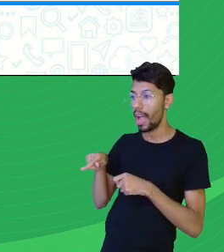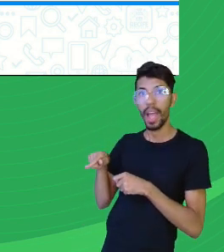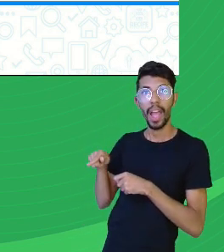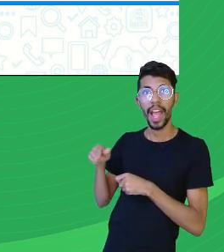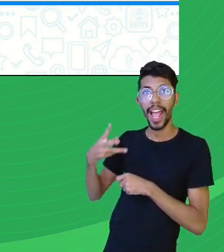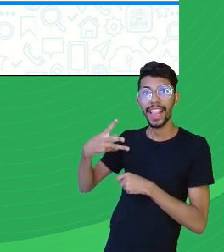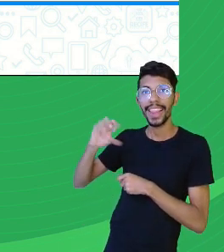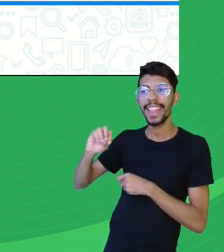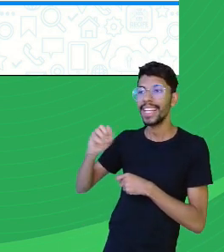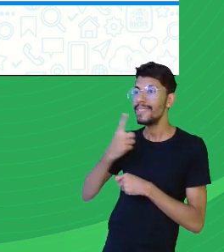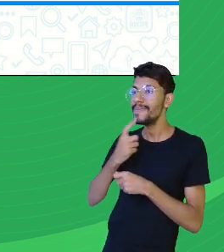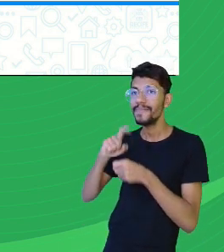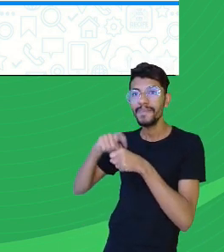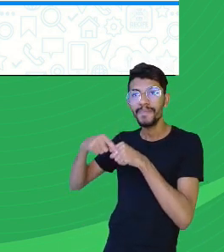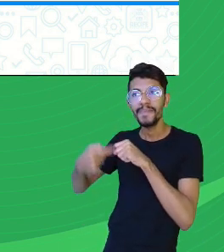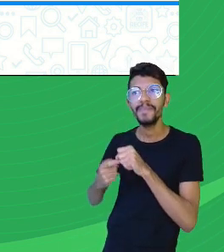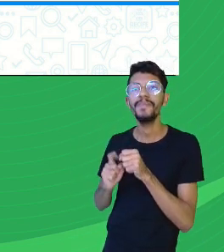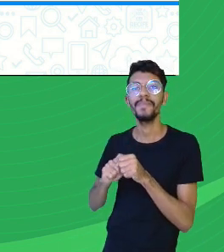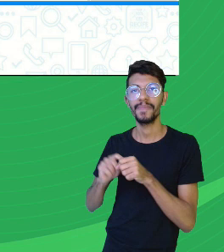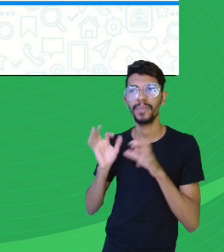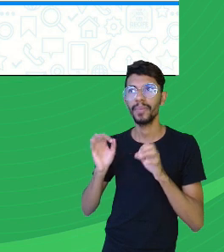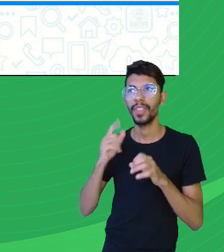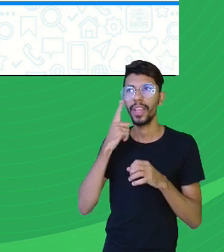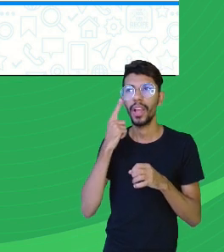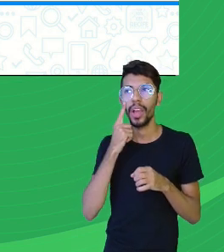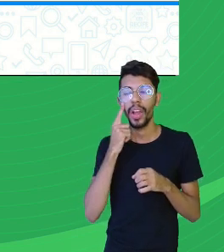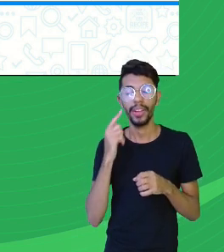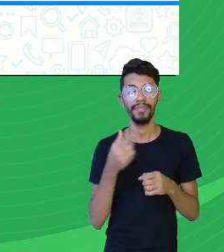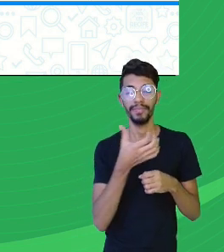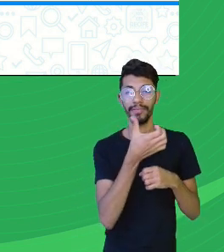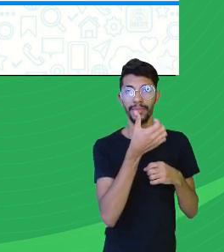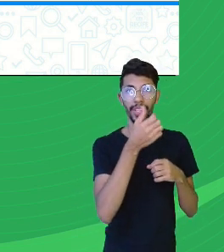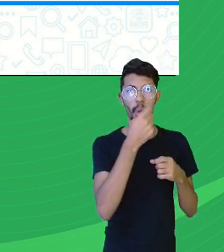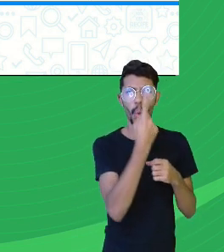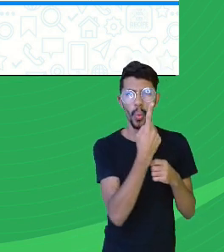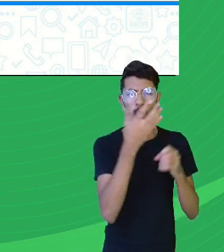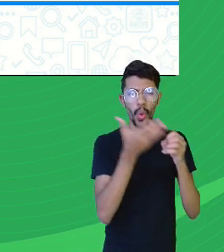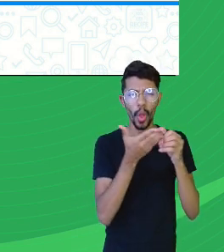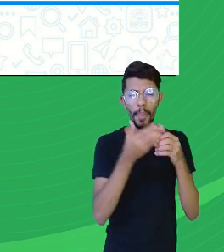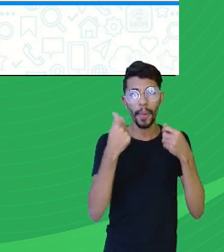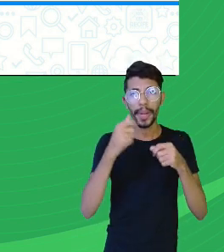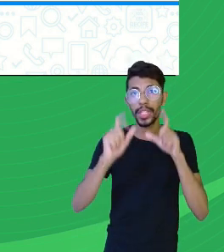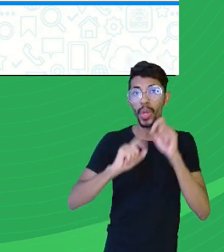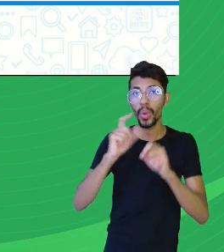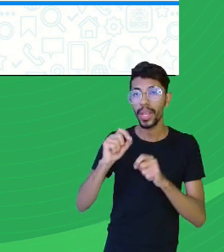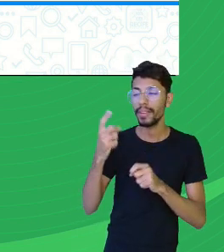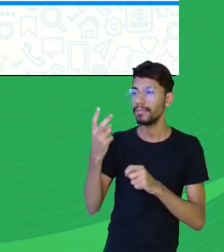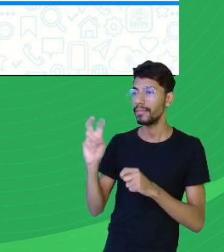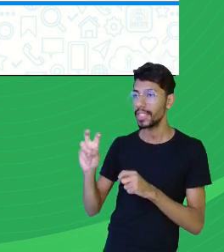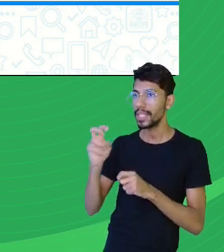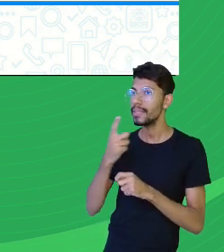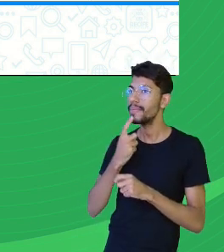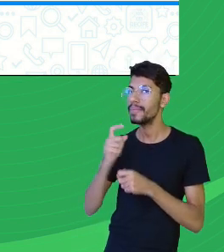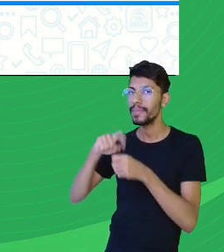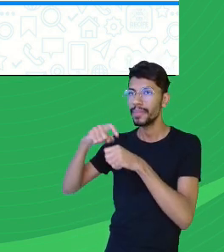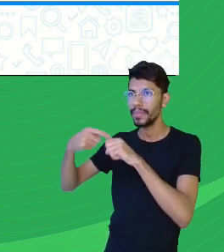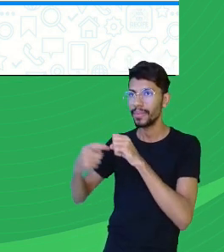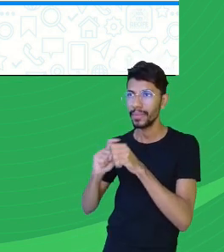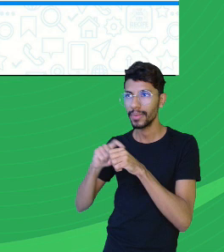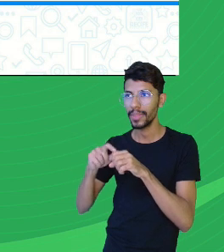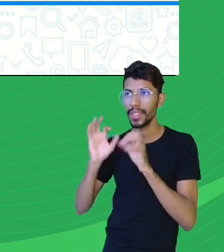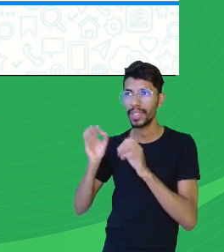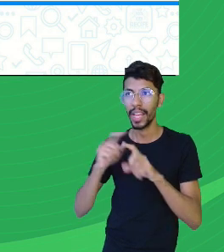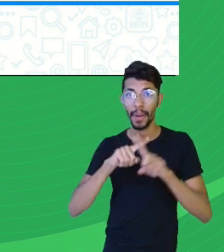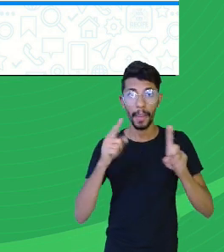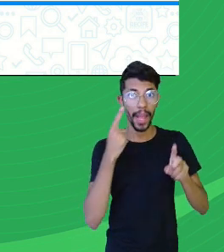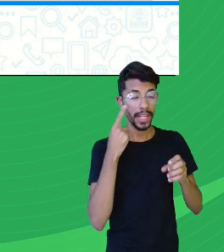de 5 morangos. E para 6 copos, ela precisou de quantos morangos? Vamos ver? Olha a nossa resposta na próxima